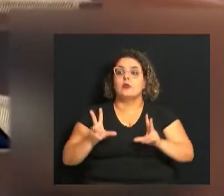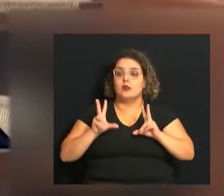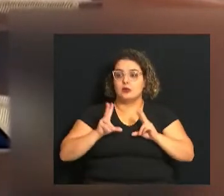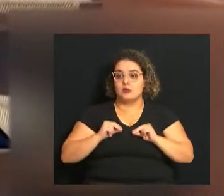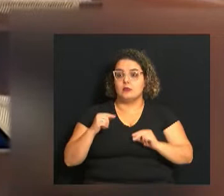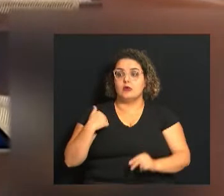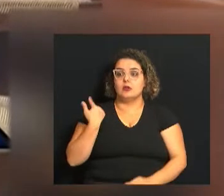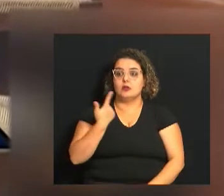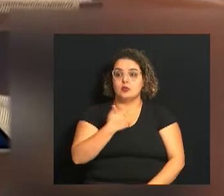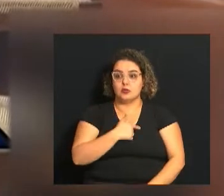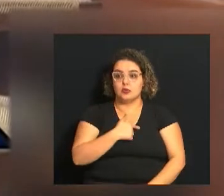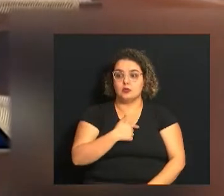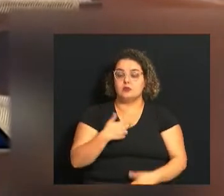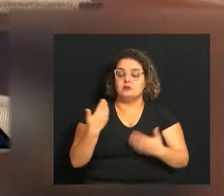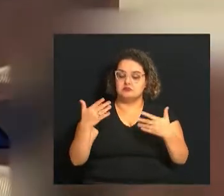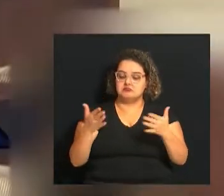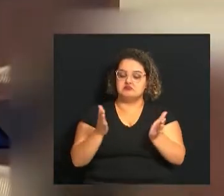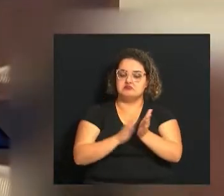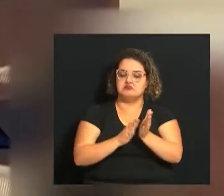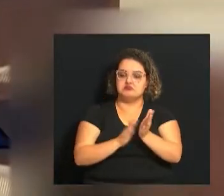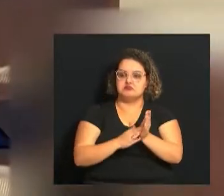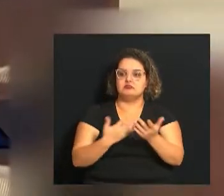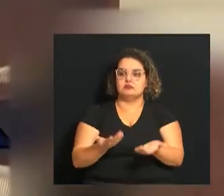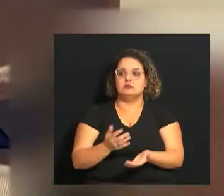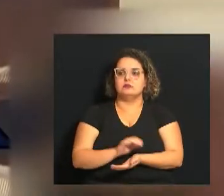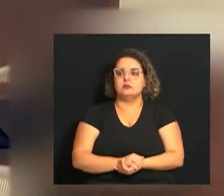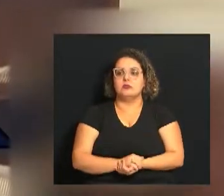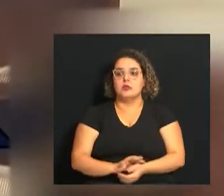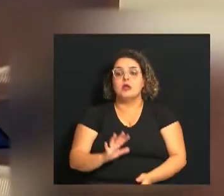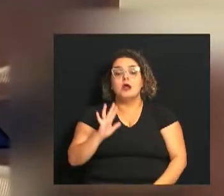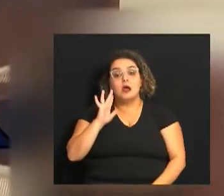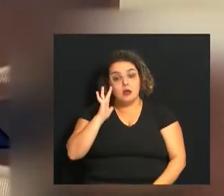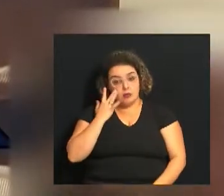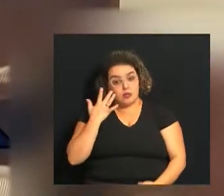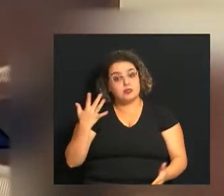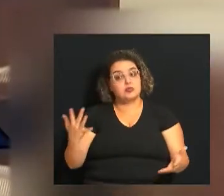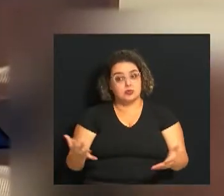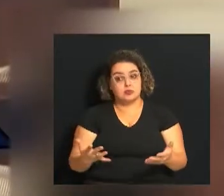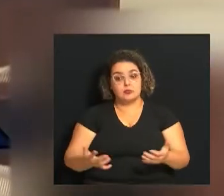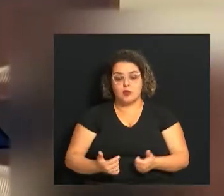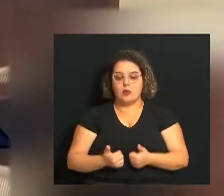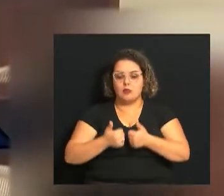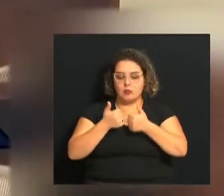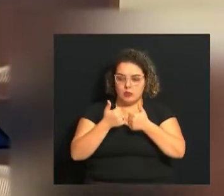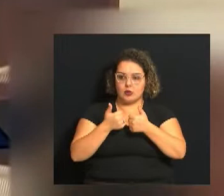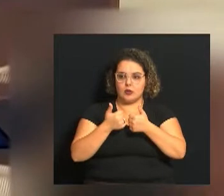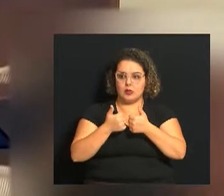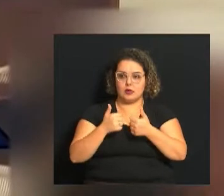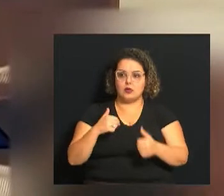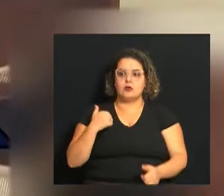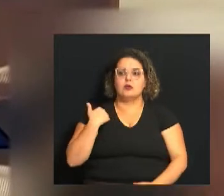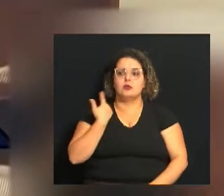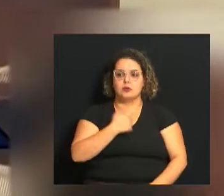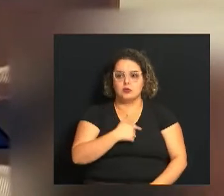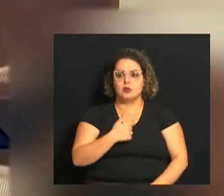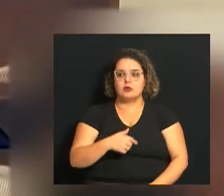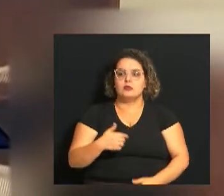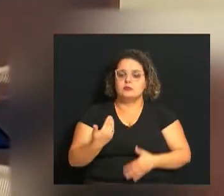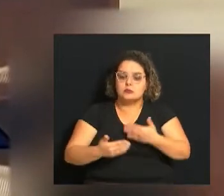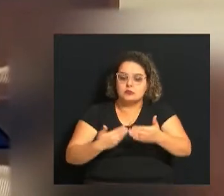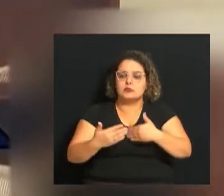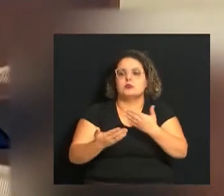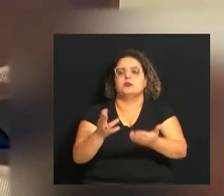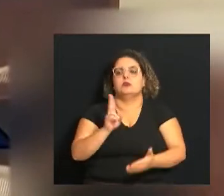nosso cumprimento, merece o nosso louvor. Acho que a iniciativa é positiva e nós temos que caminhar mais para o uso